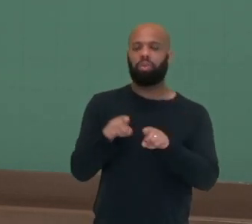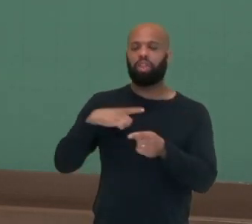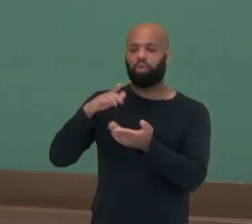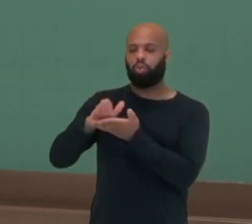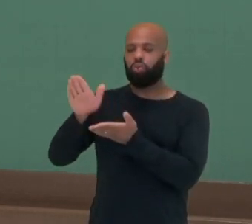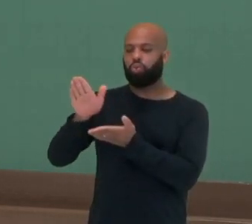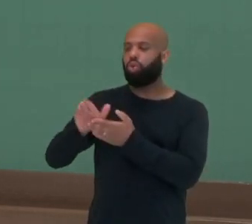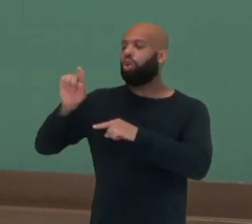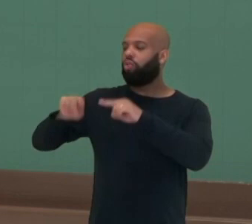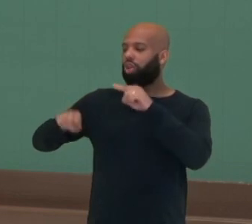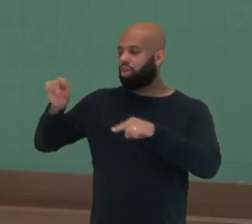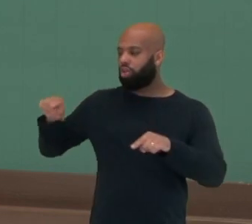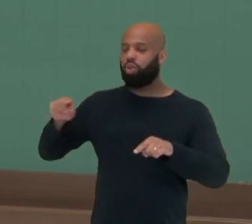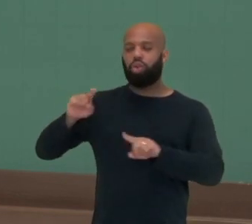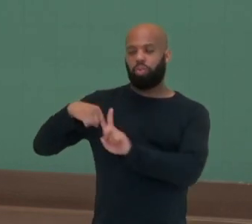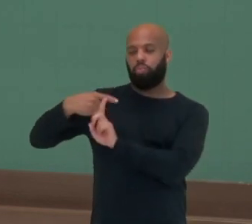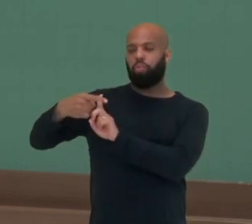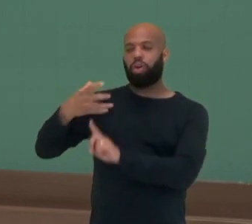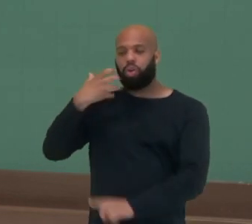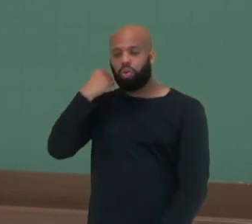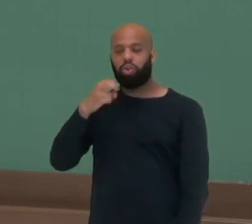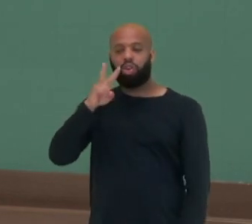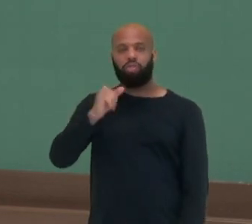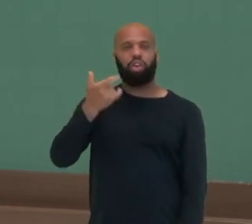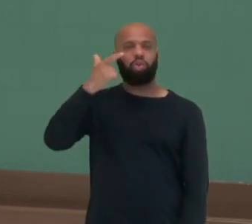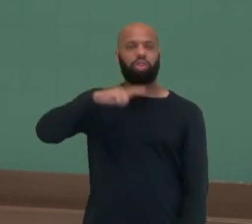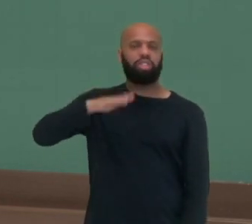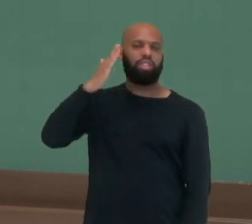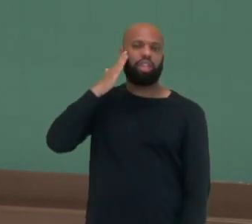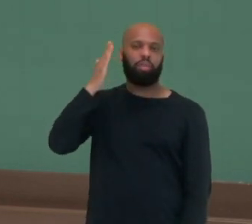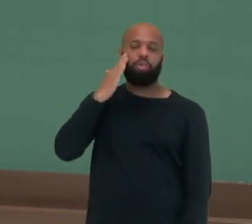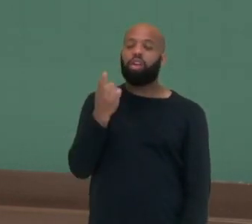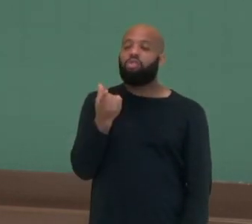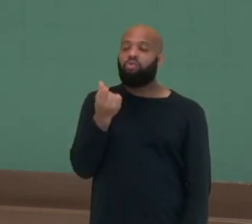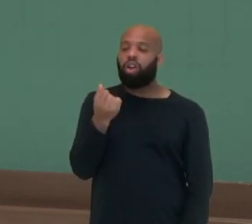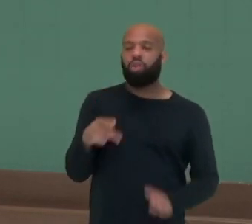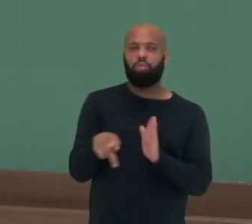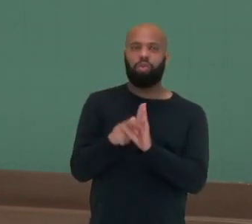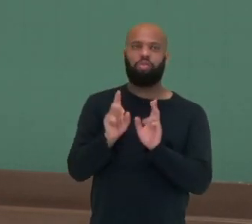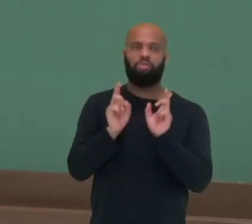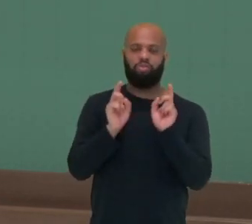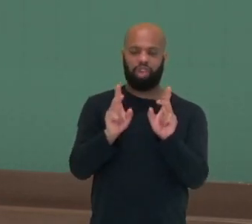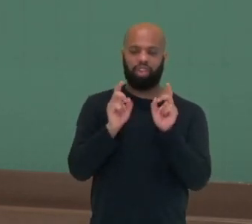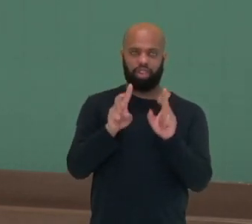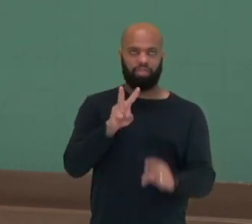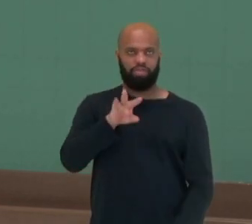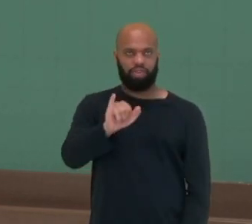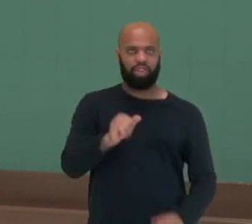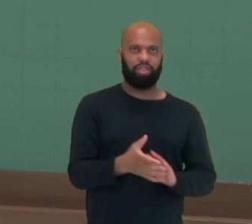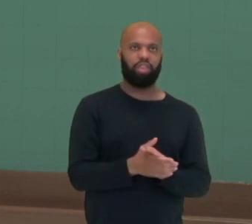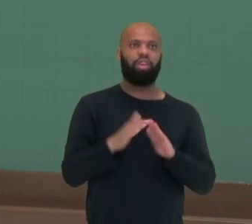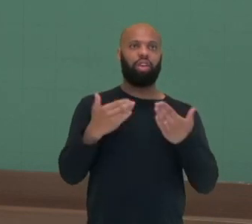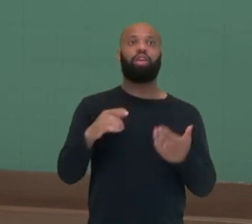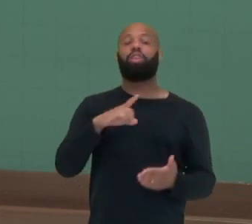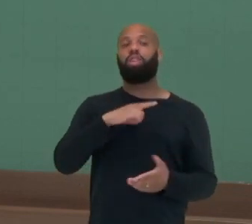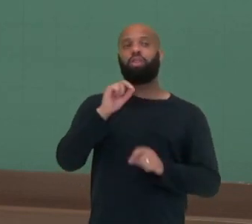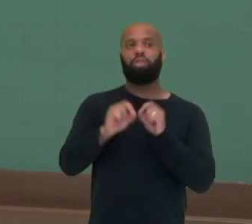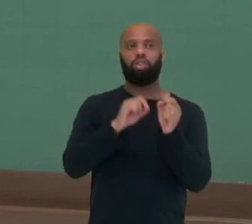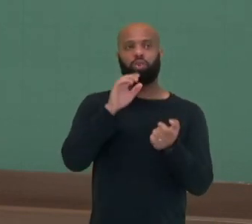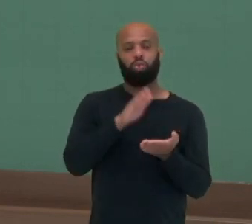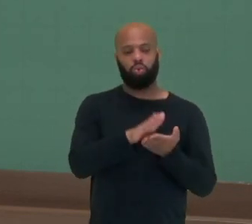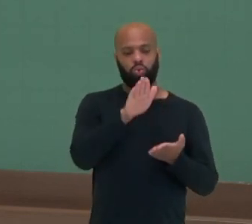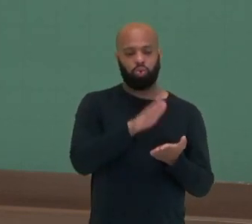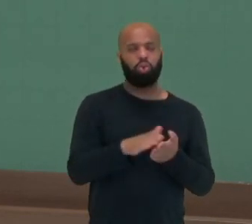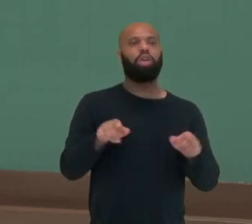lucro, vai chegar-se ao preço final de venda que você vai ter. Nesses custos, obviamente, você